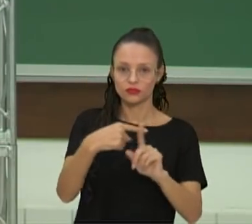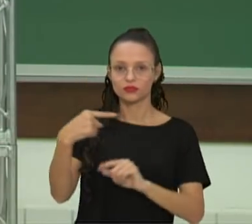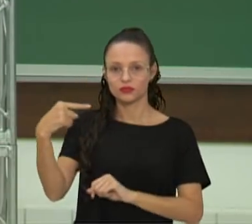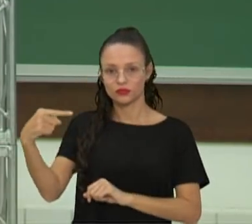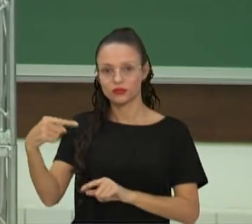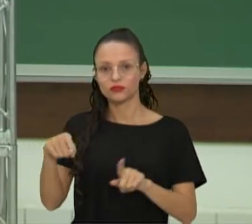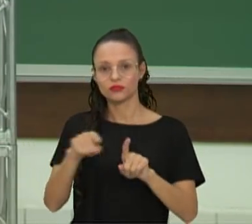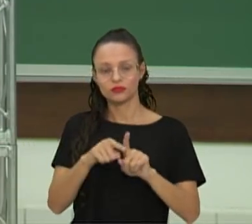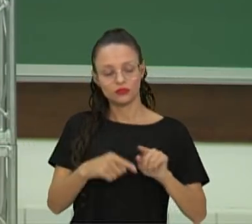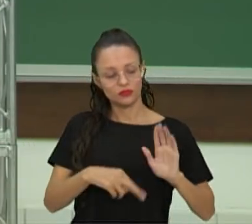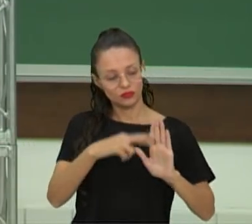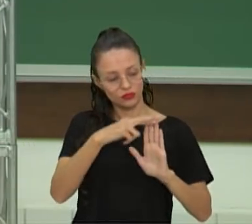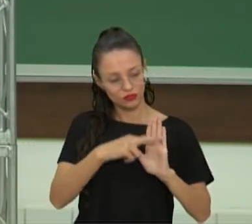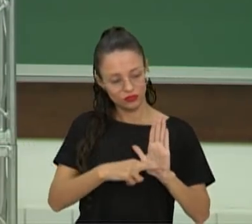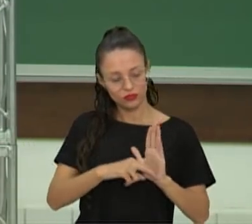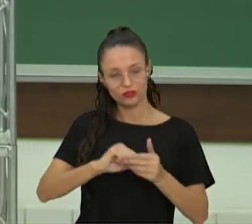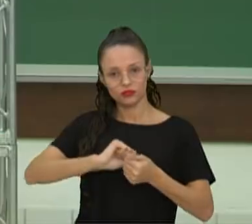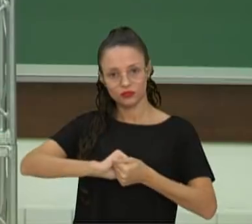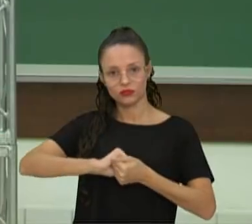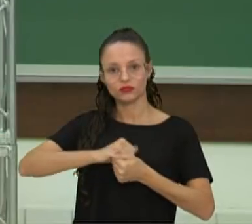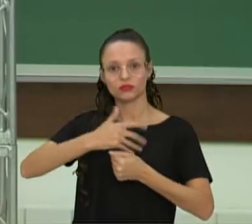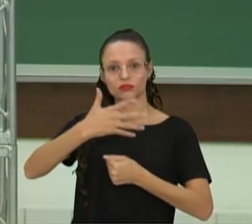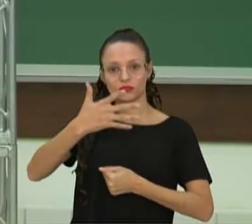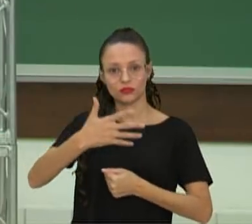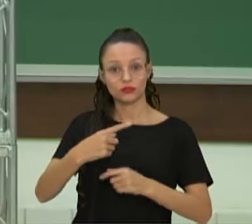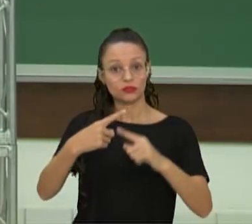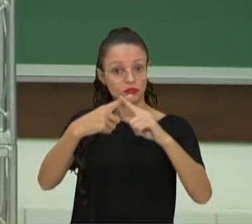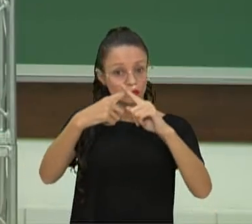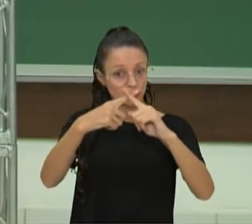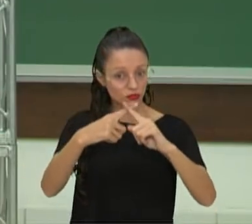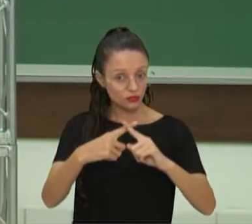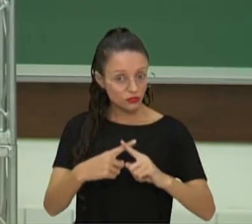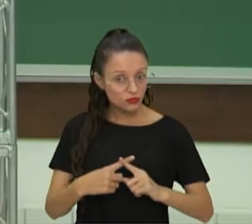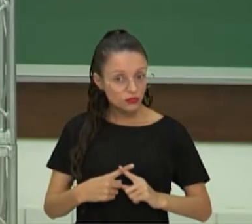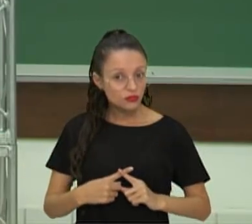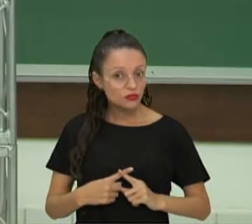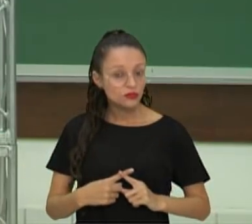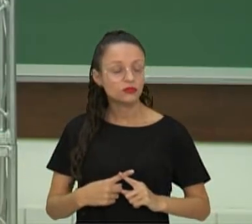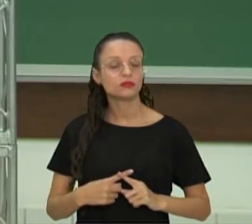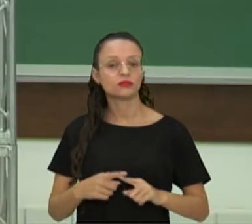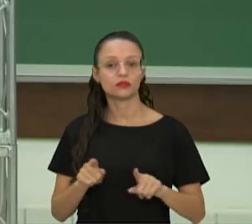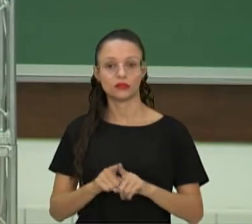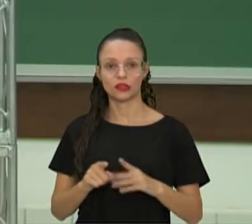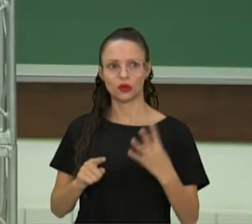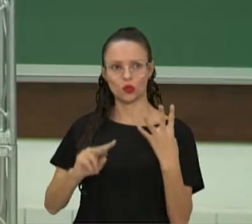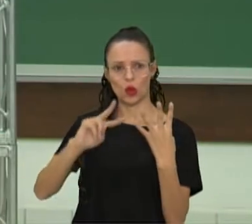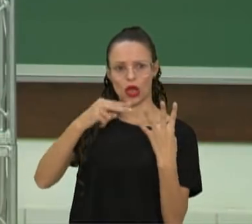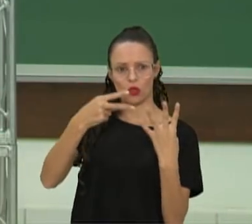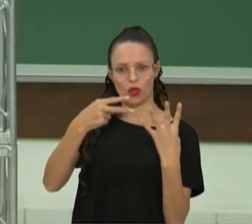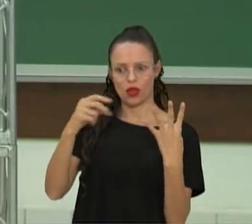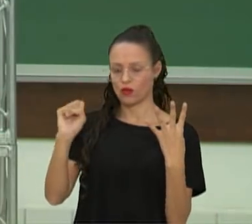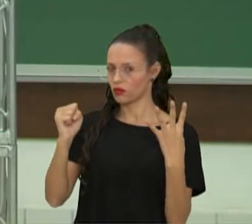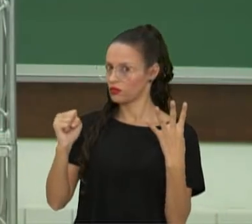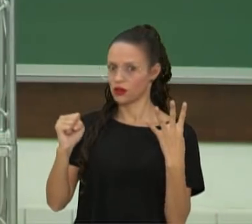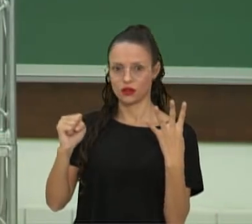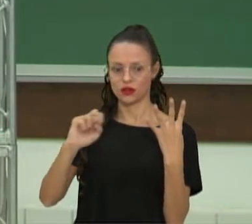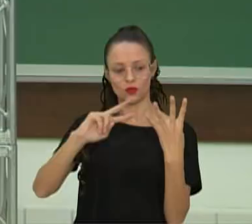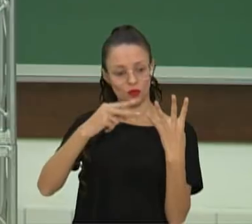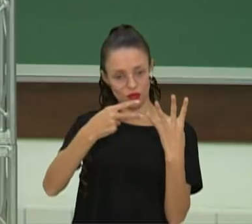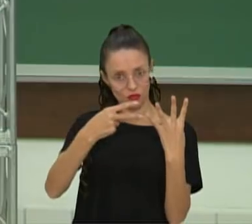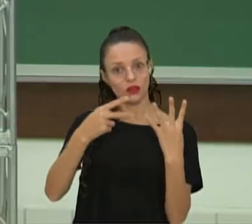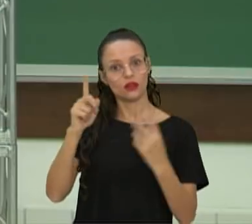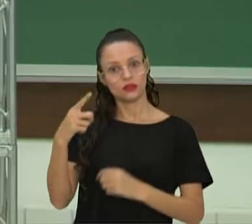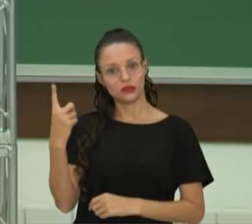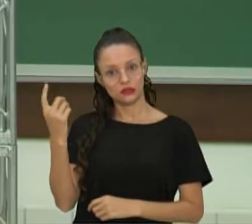as propriedades de potência, cuide com a tabuada para você não se perder, não saia escrevendo que 4 ao quadrado é 8 porque está errado, é 4 ao quadrado que dá